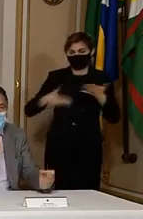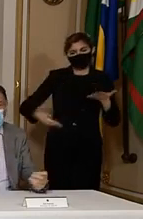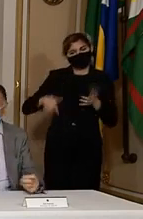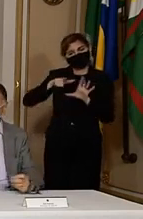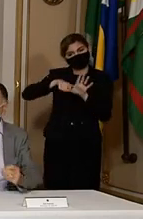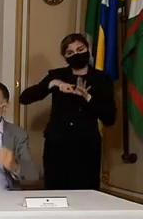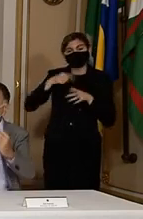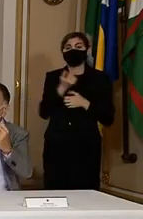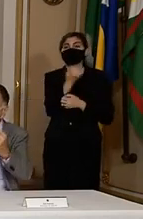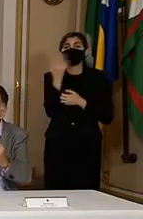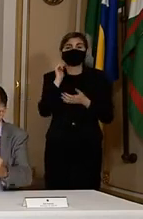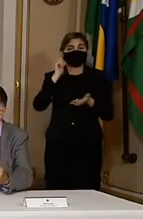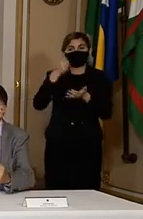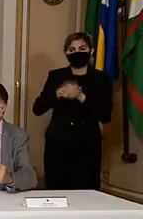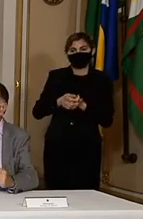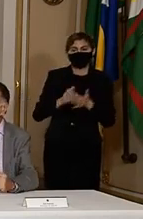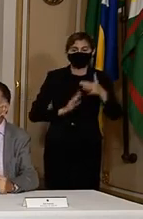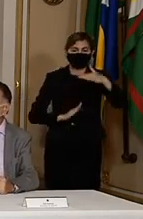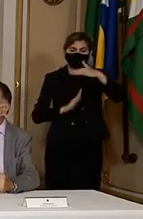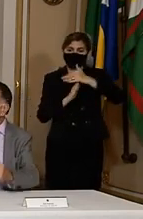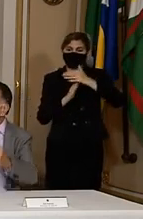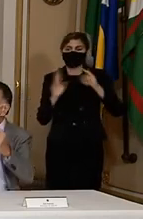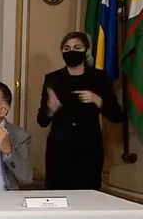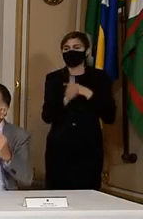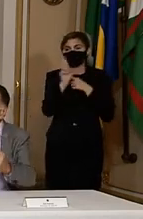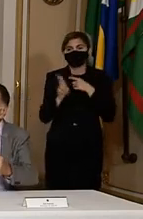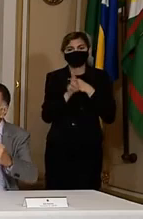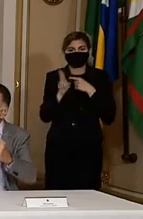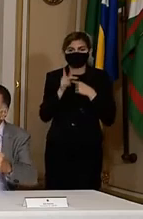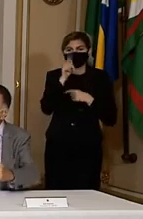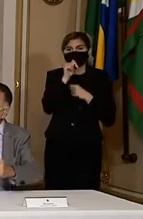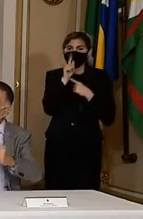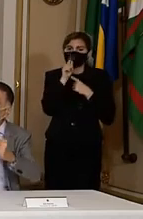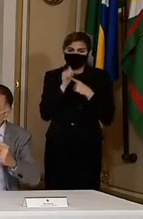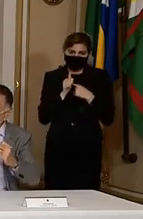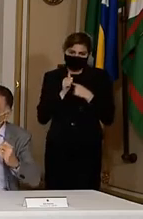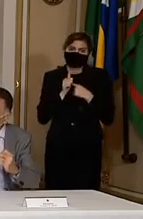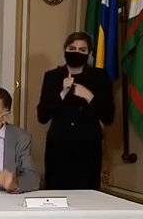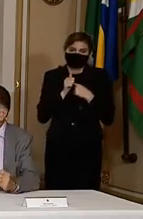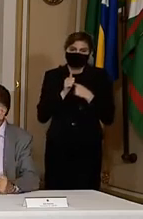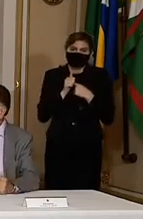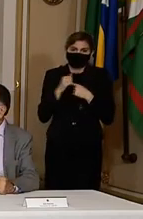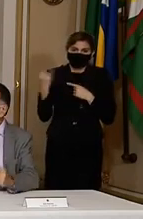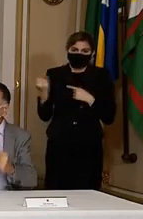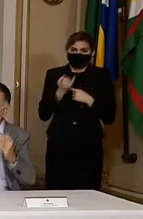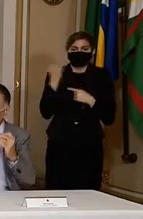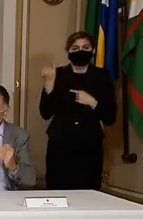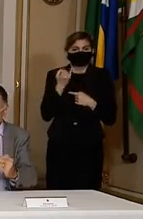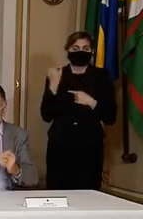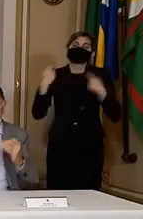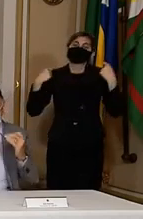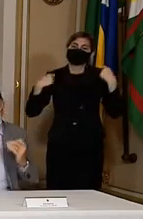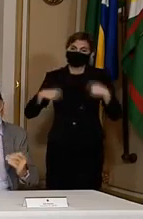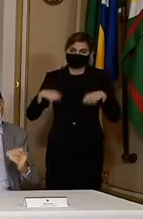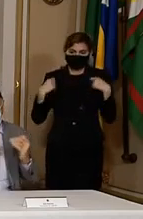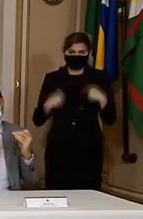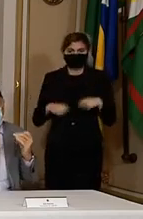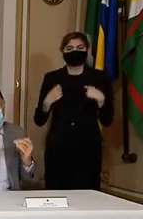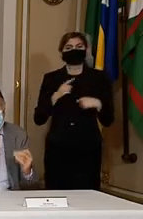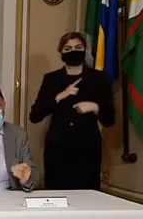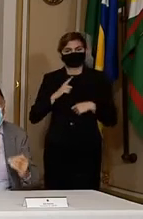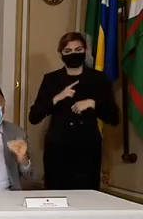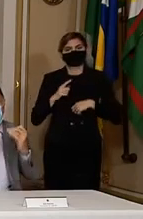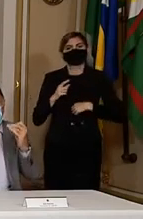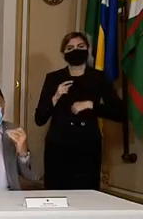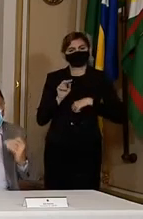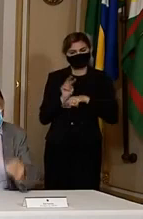Quanto vai pagar Qual é o limite de consumo porque a água é finito e precisa ter